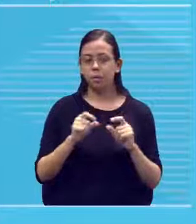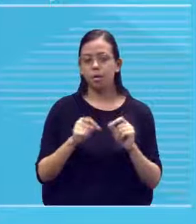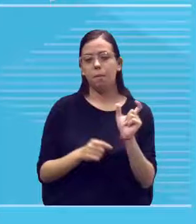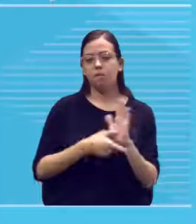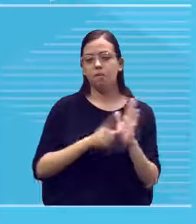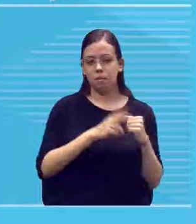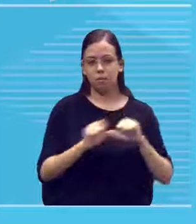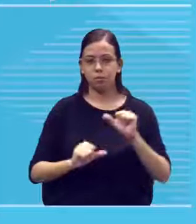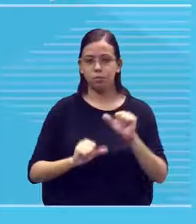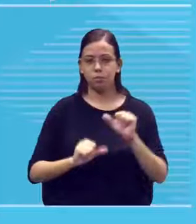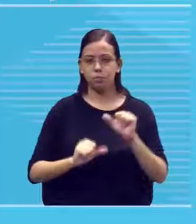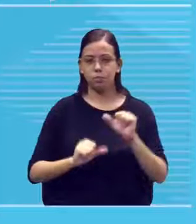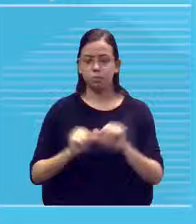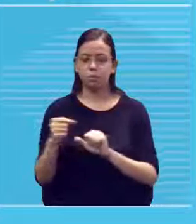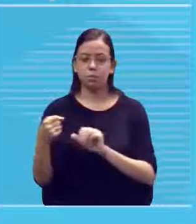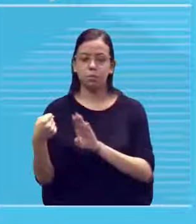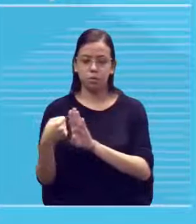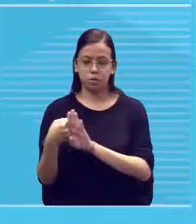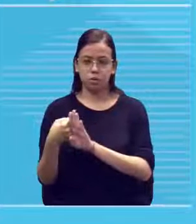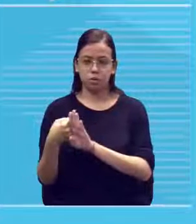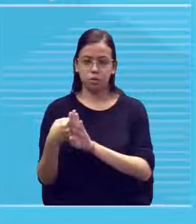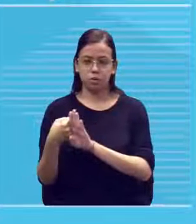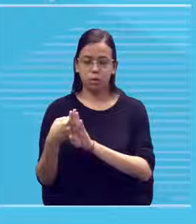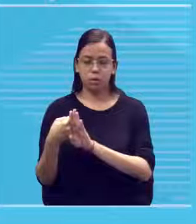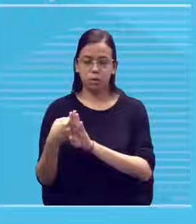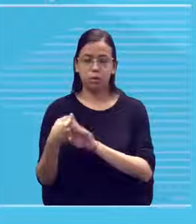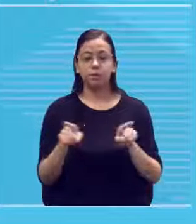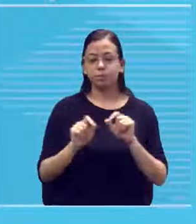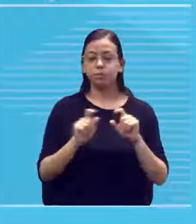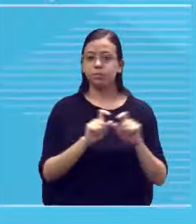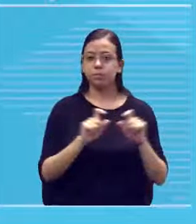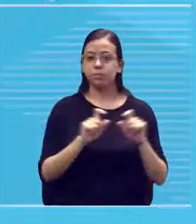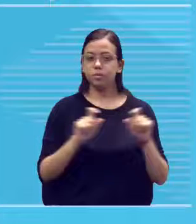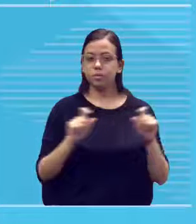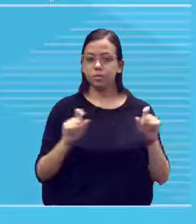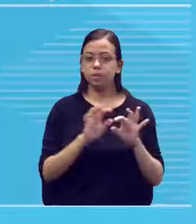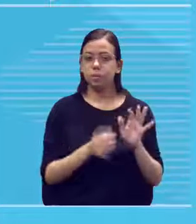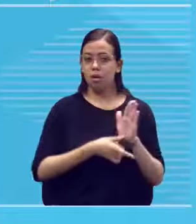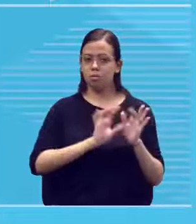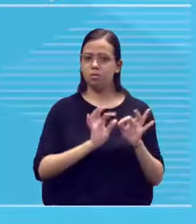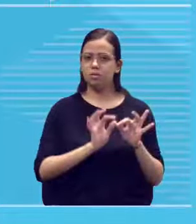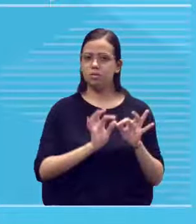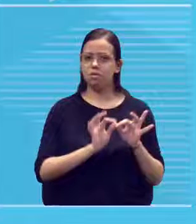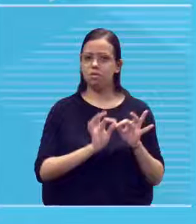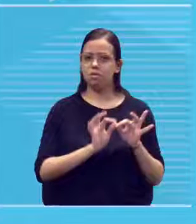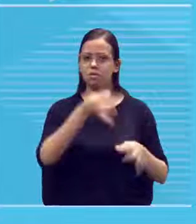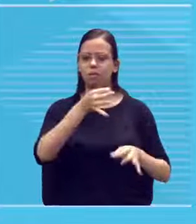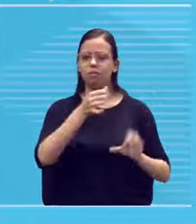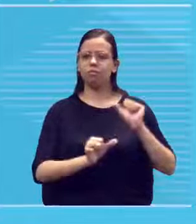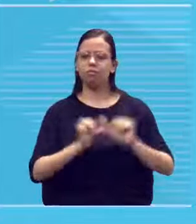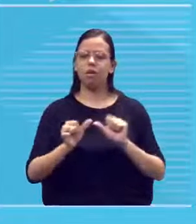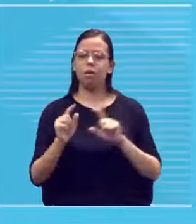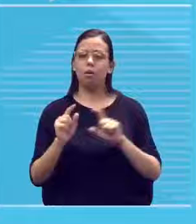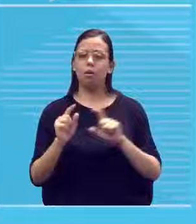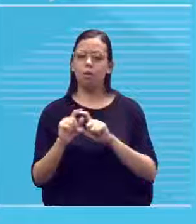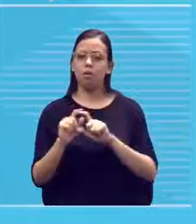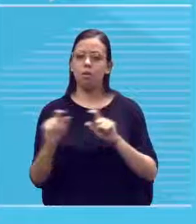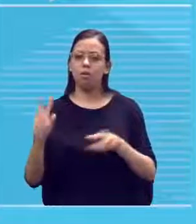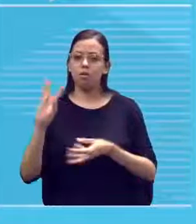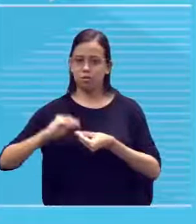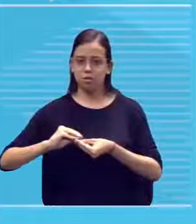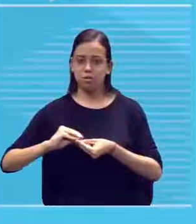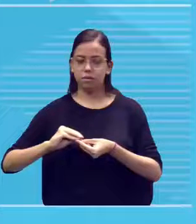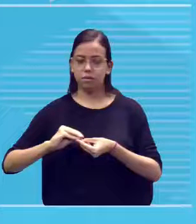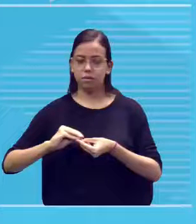nome em um substantivo e transformamos a oração desenvolvida numa oração reduzida